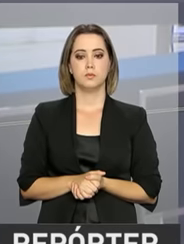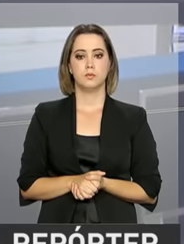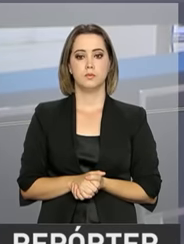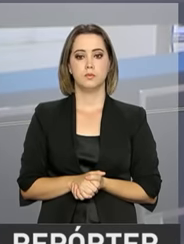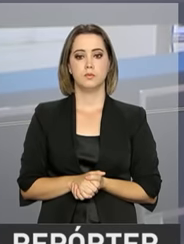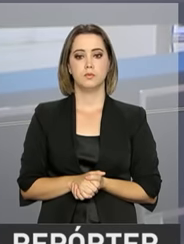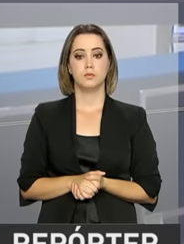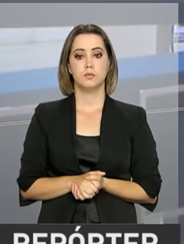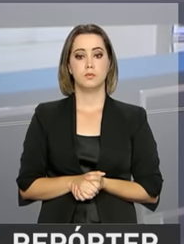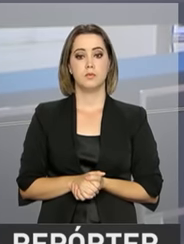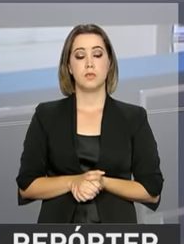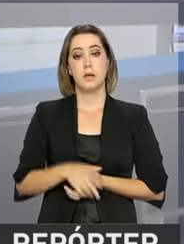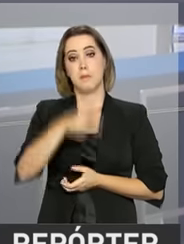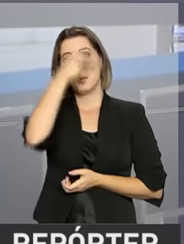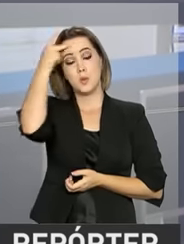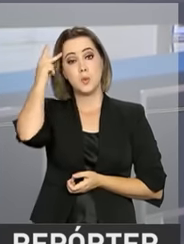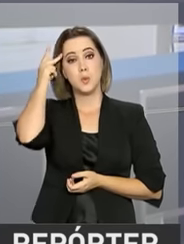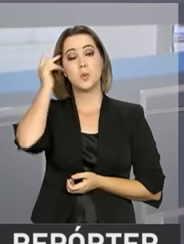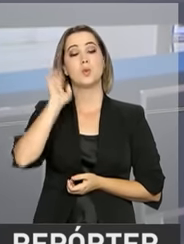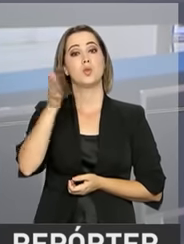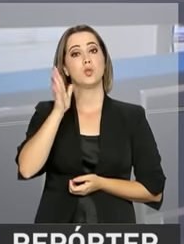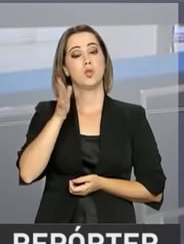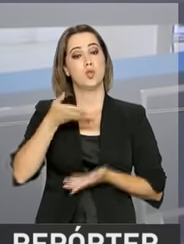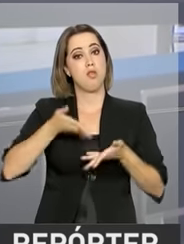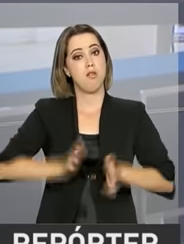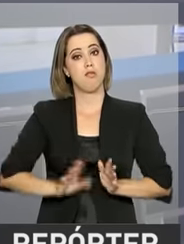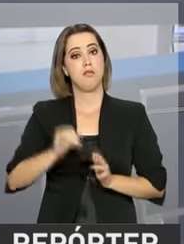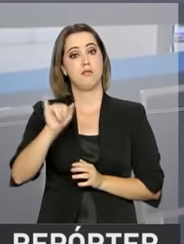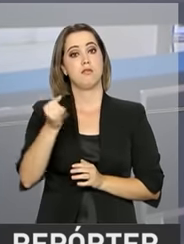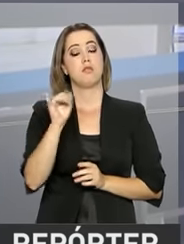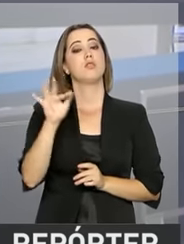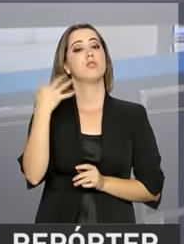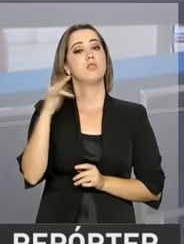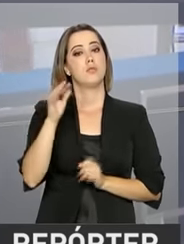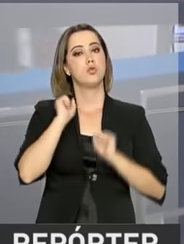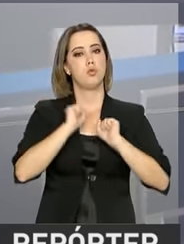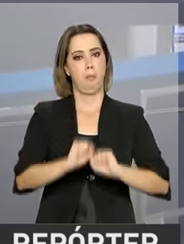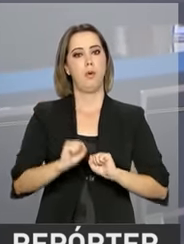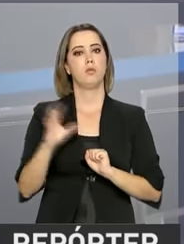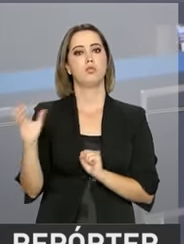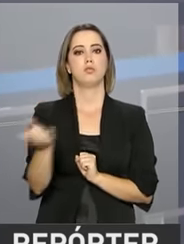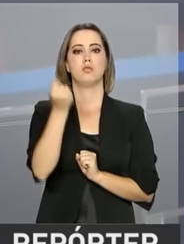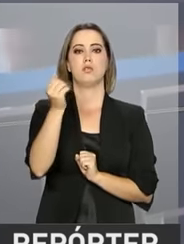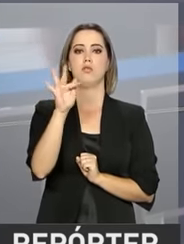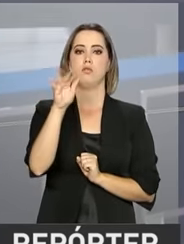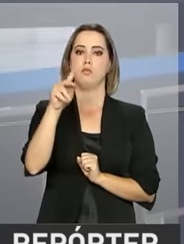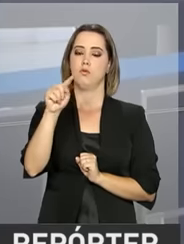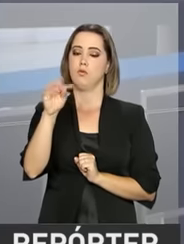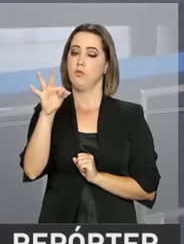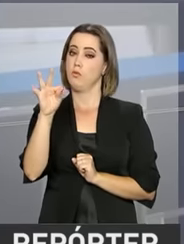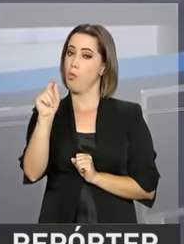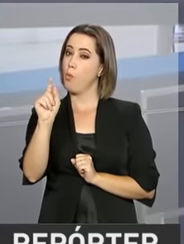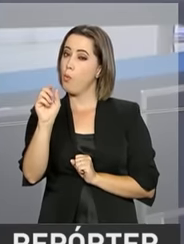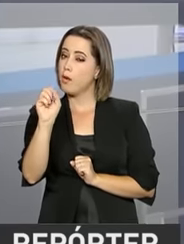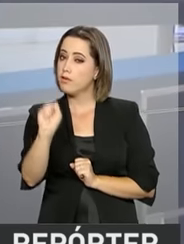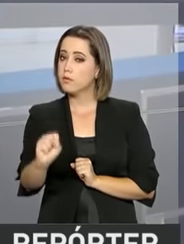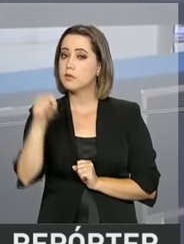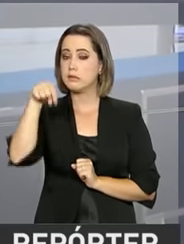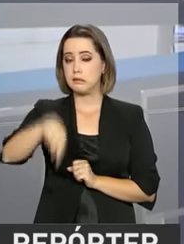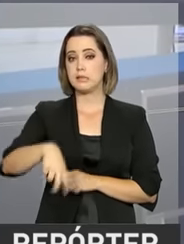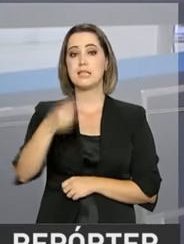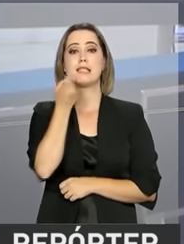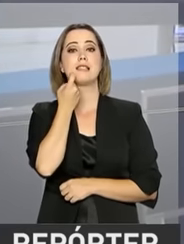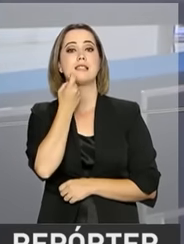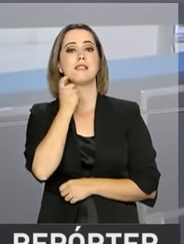é e quem faz aniversário nos meses de janeiro e fevereiro já pode sacar o FGTS de contas inativas a partir desta